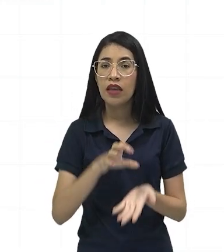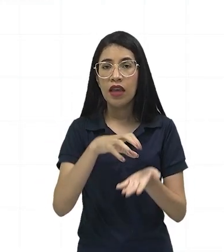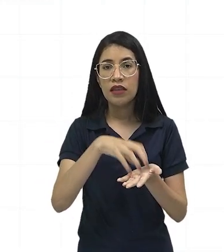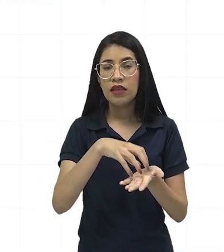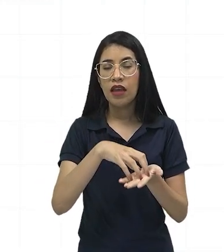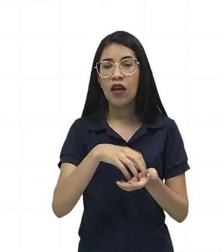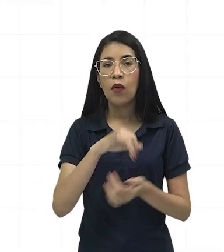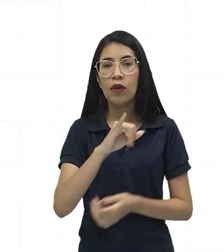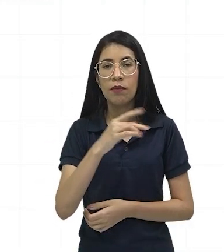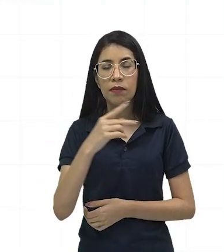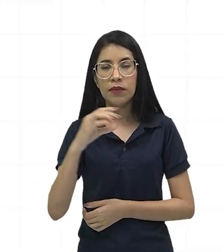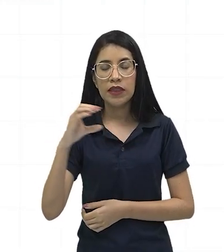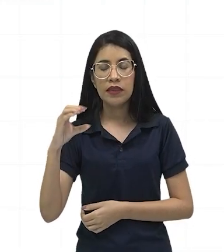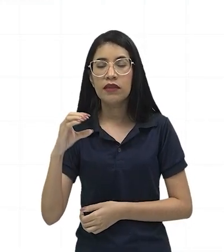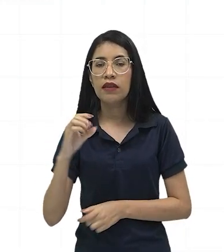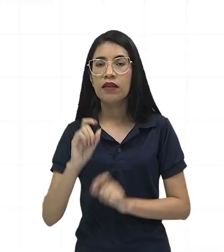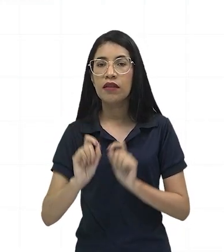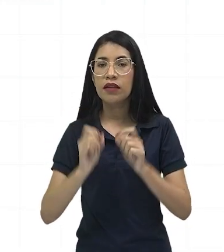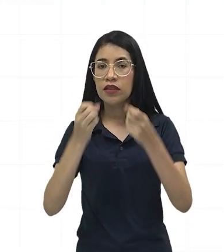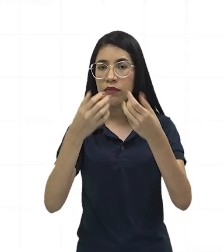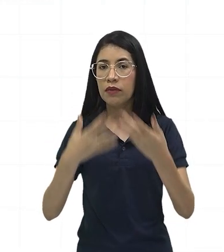IPCC, afirma que há